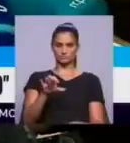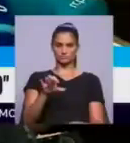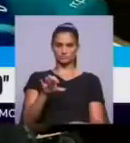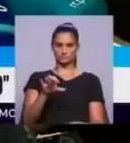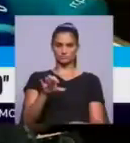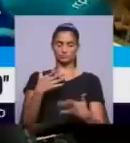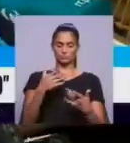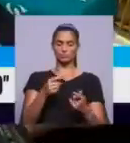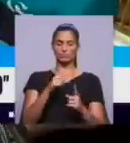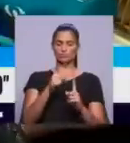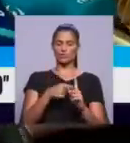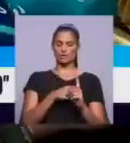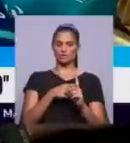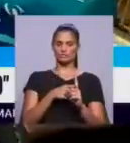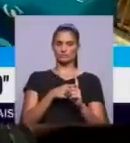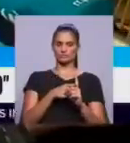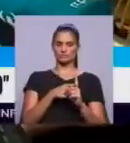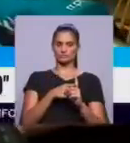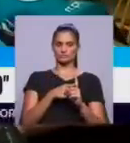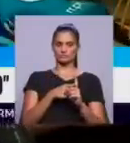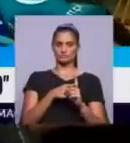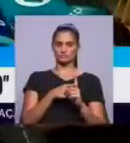ser penalizado como